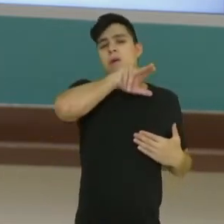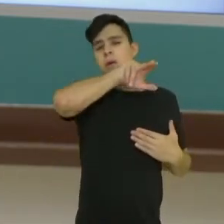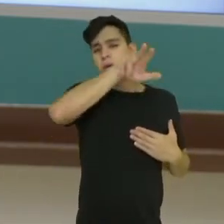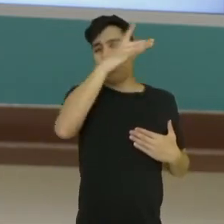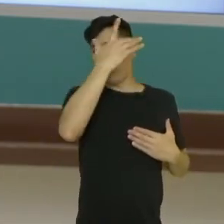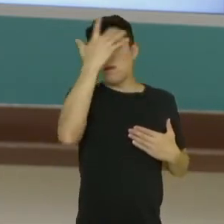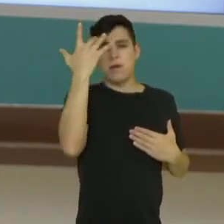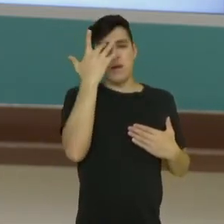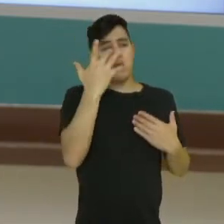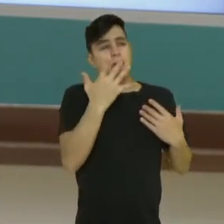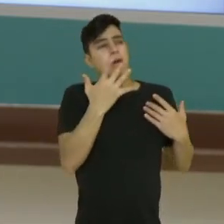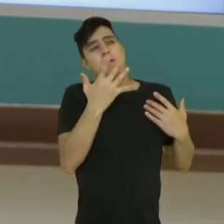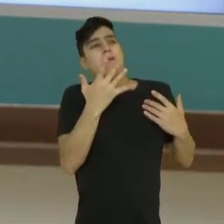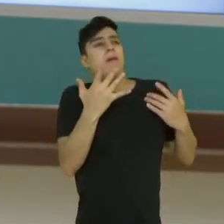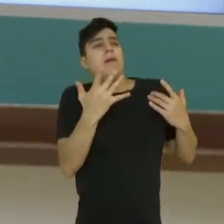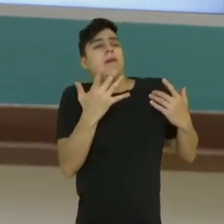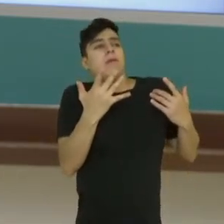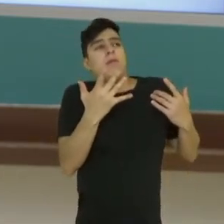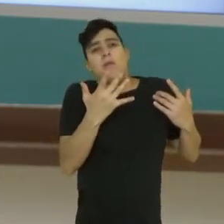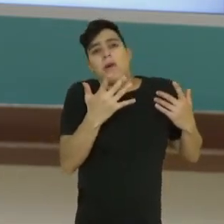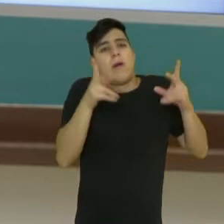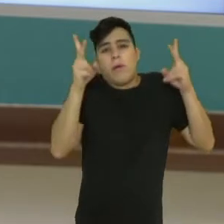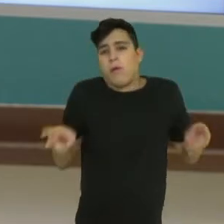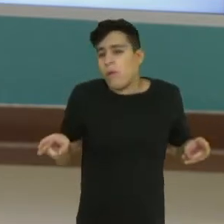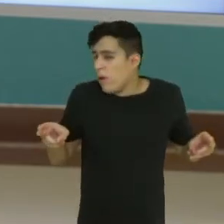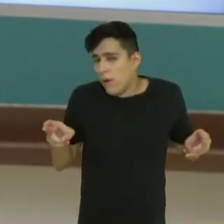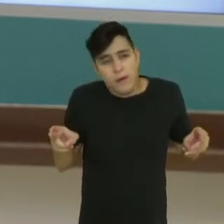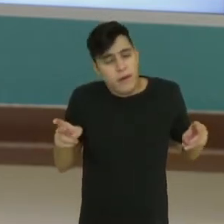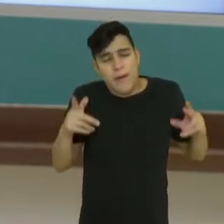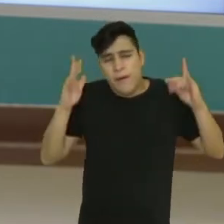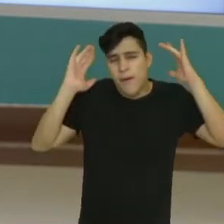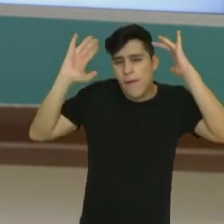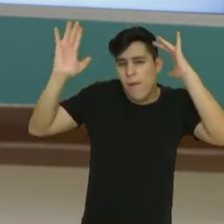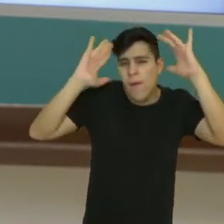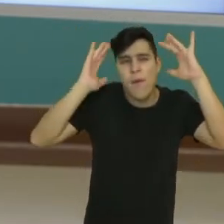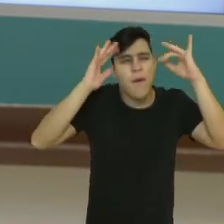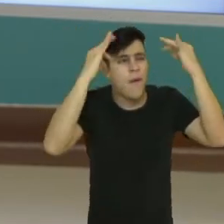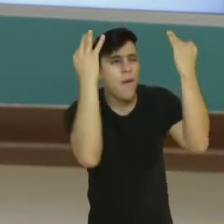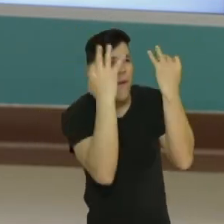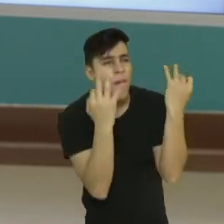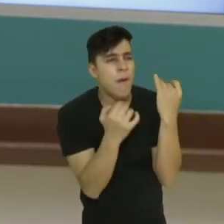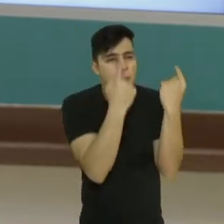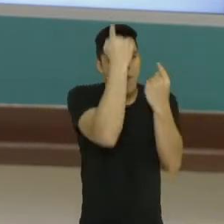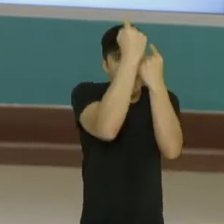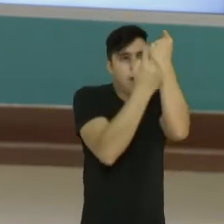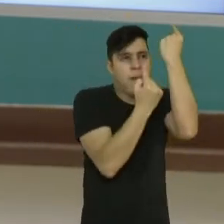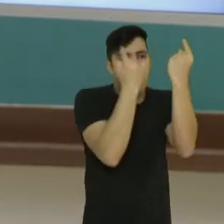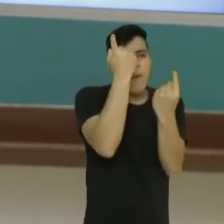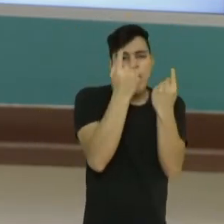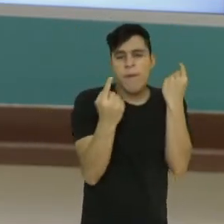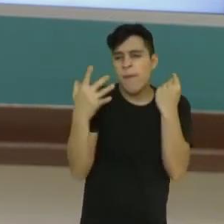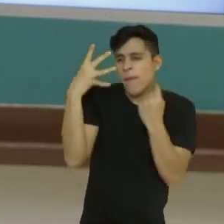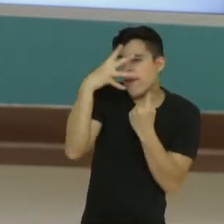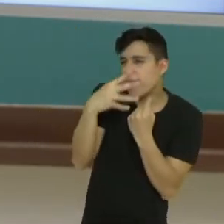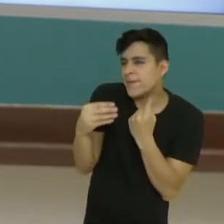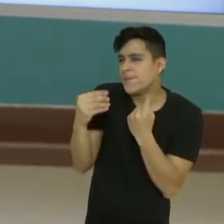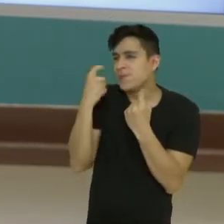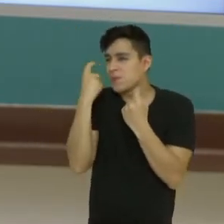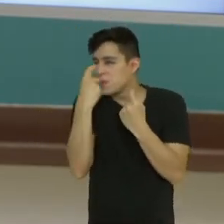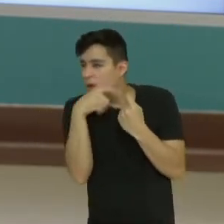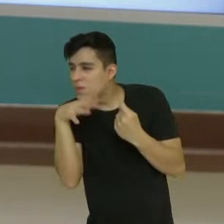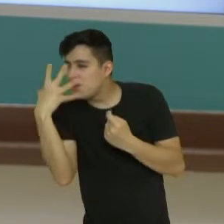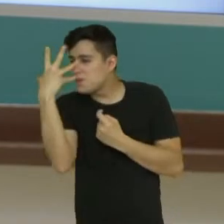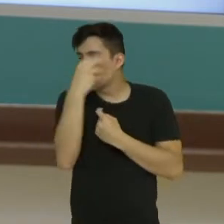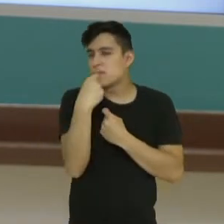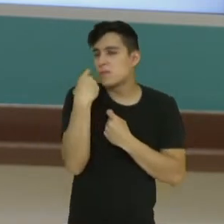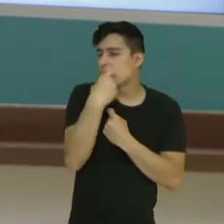pessoa literal, ele fazia uma pessoa idealizada. O que é a pessoa idealizada? Eles pegavam o dorso mais bonito, o olho mais bonito,